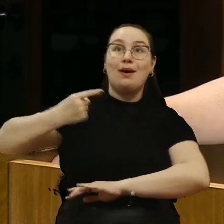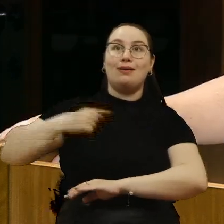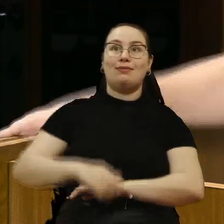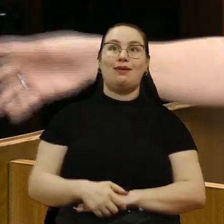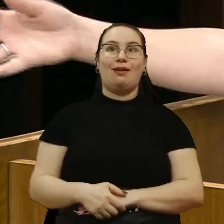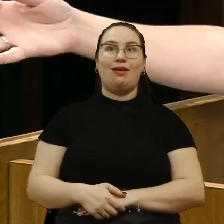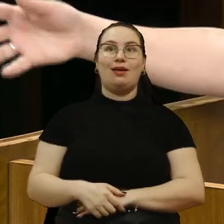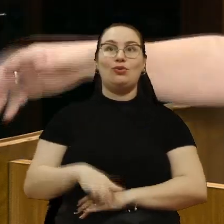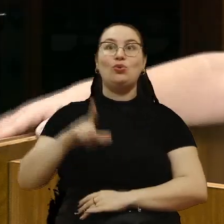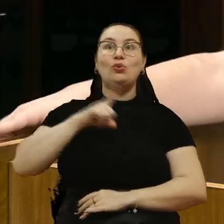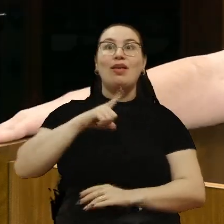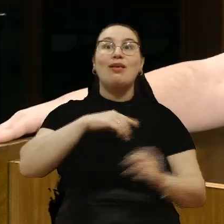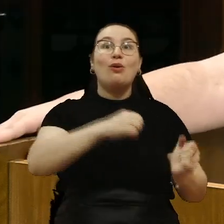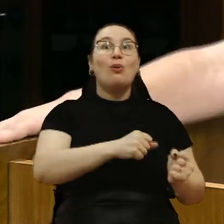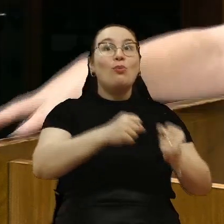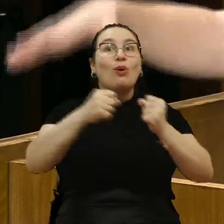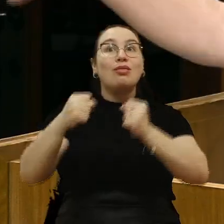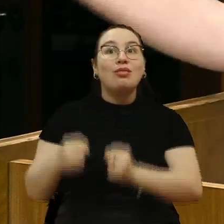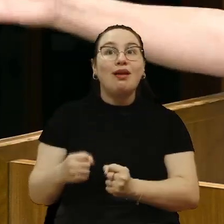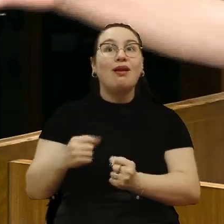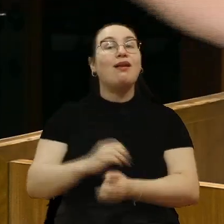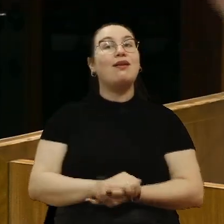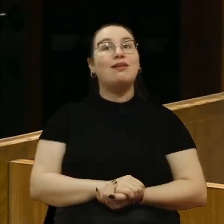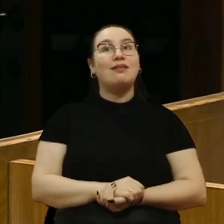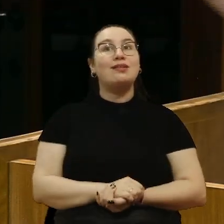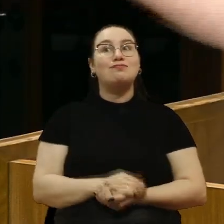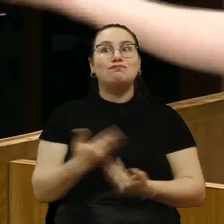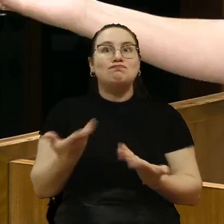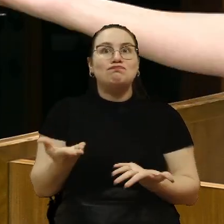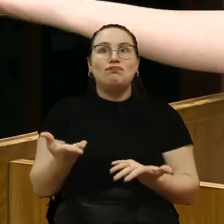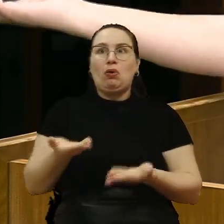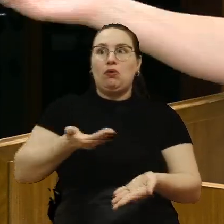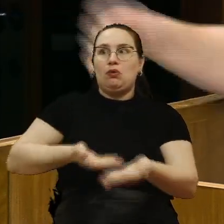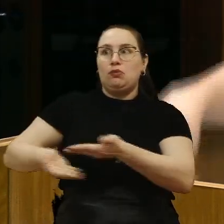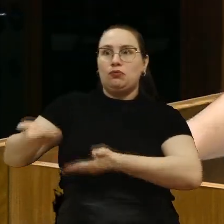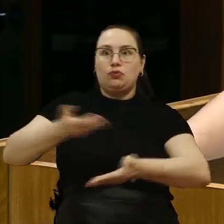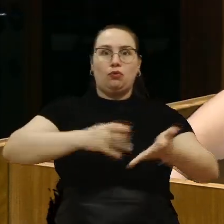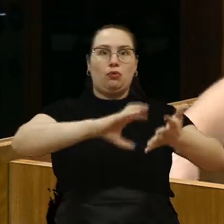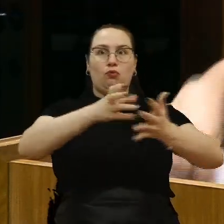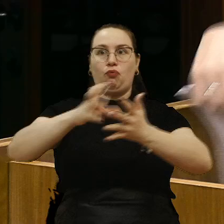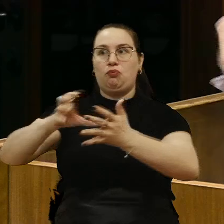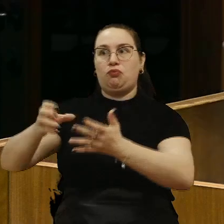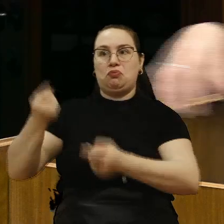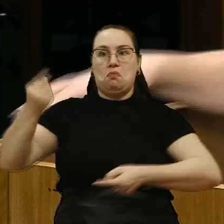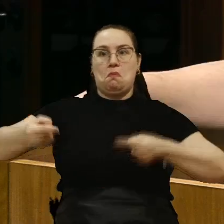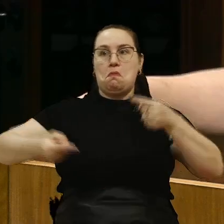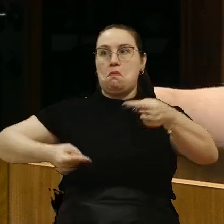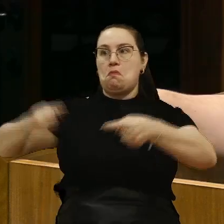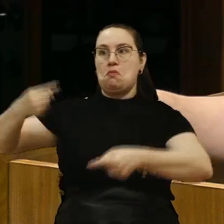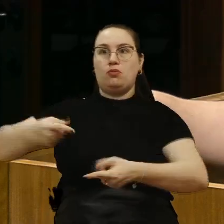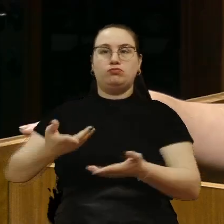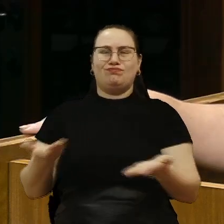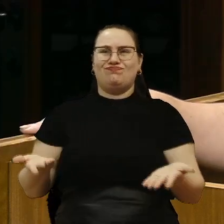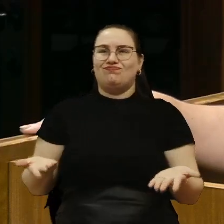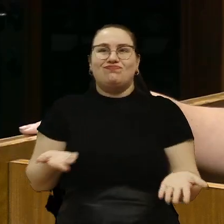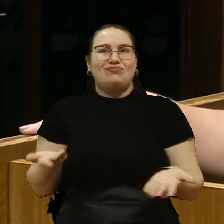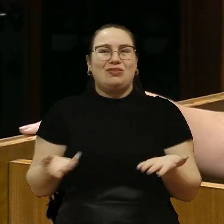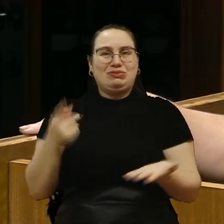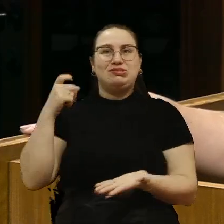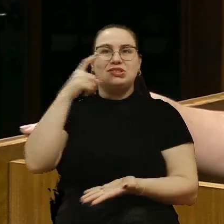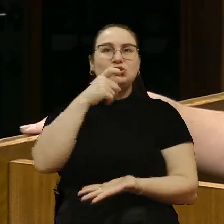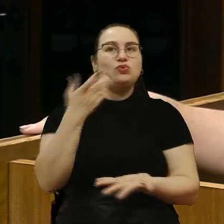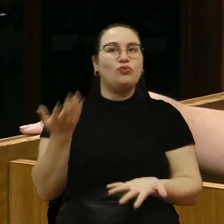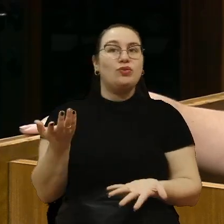prefeitura. Então, né, ou é todo esse envolto de partidos que mandam, e daí aí fica bem mais